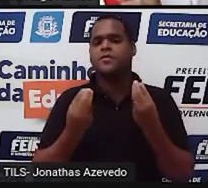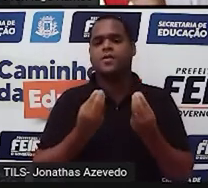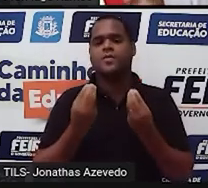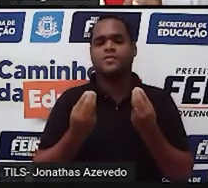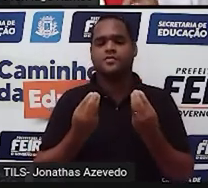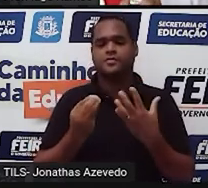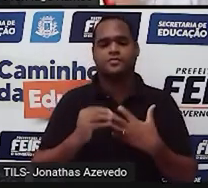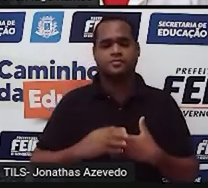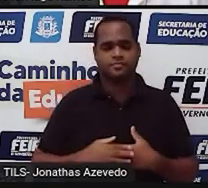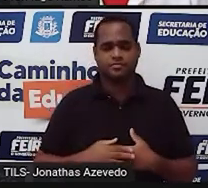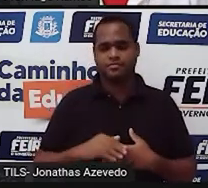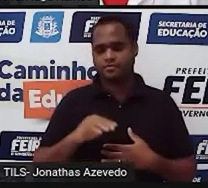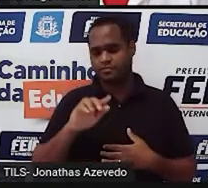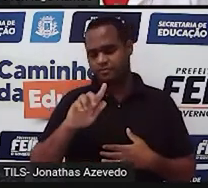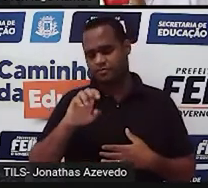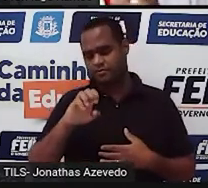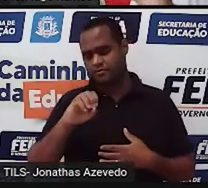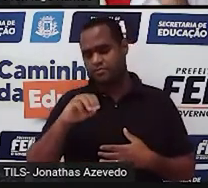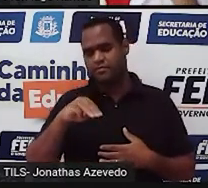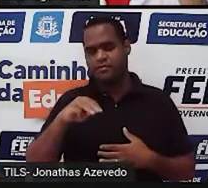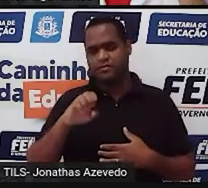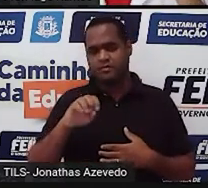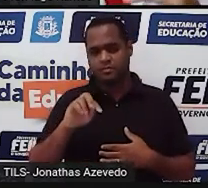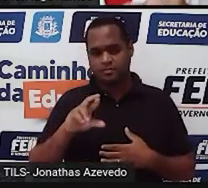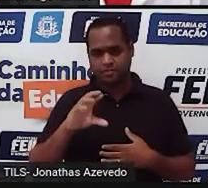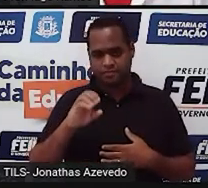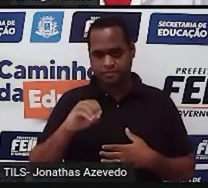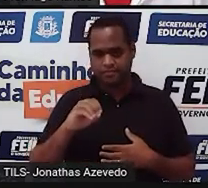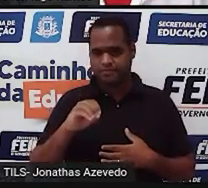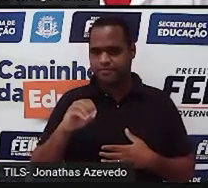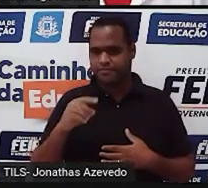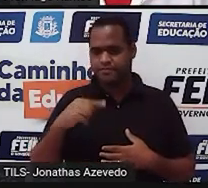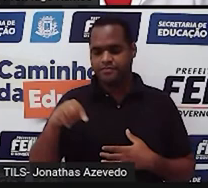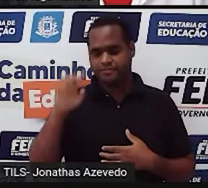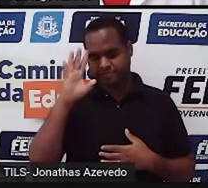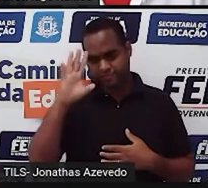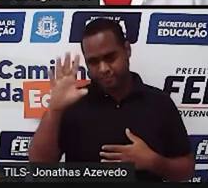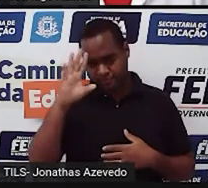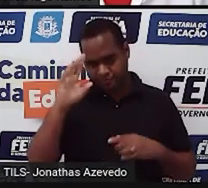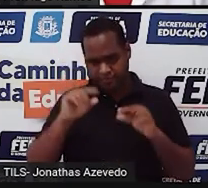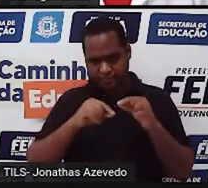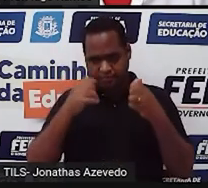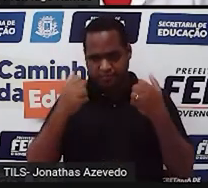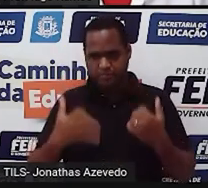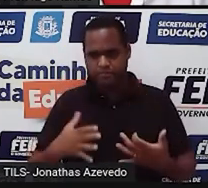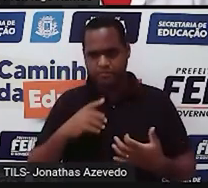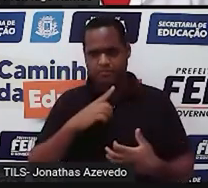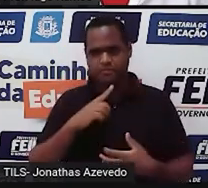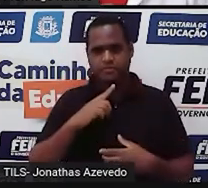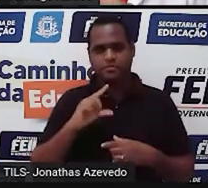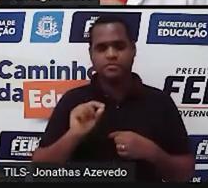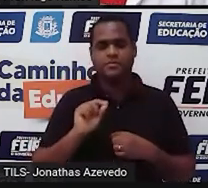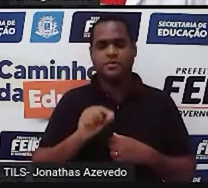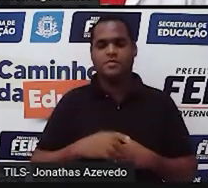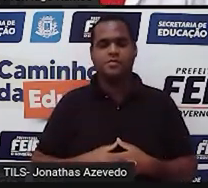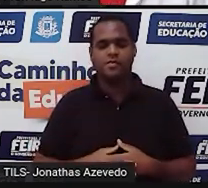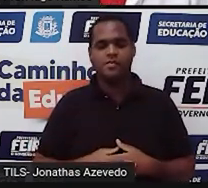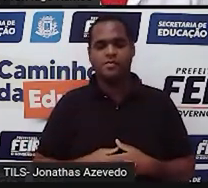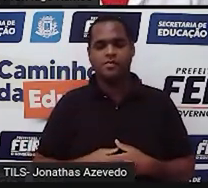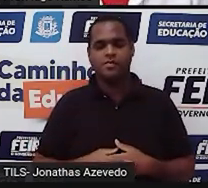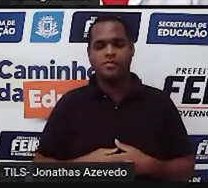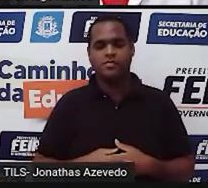esse modelo geométrico Qual é o modelo que a gente pensa logo para resolver essa situação a gente pensa assim ó Bom